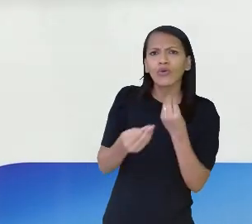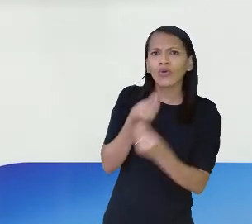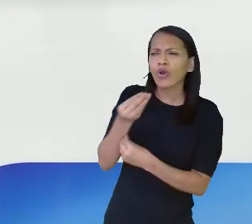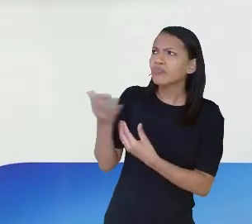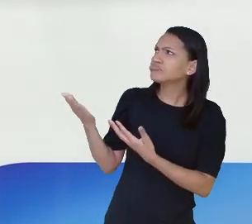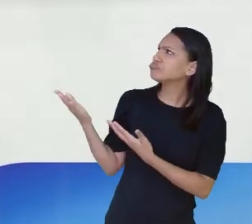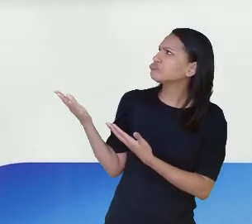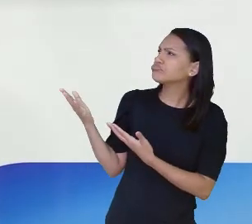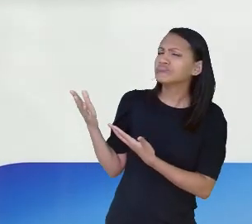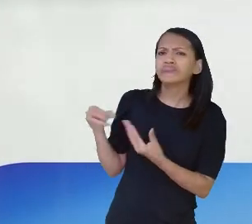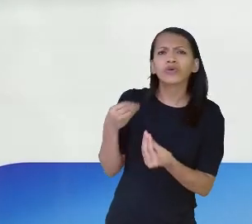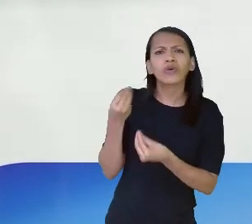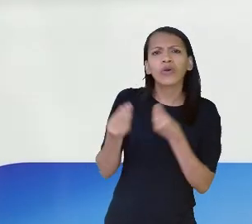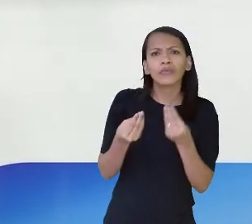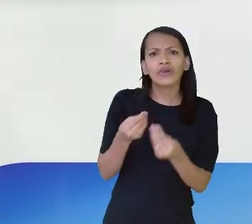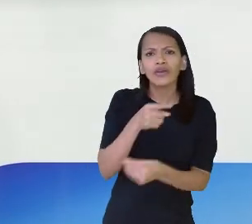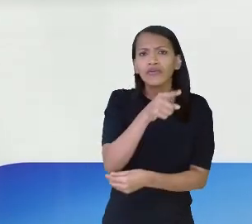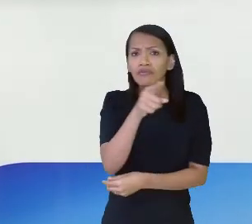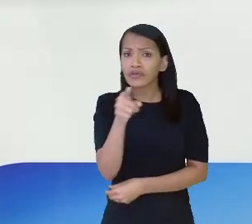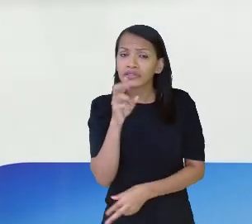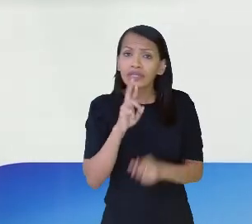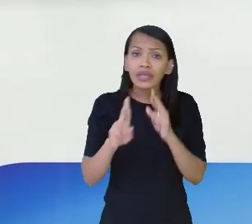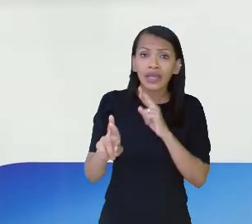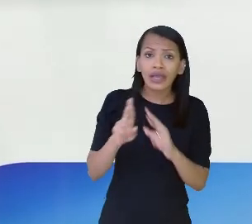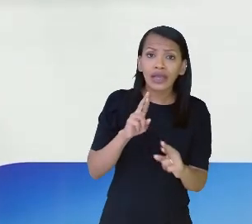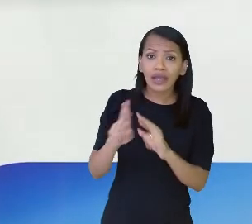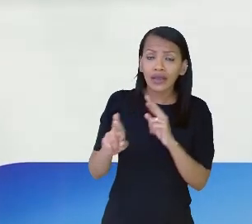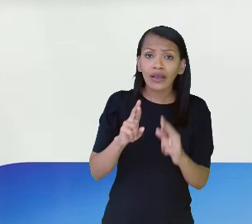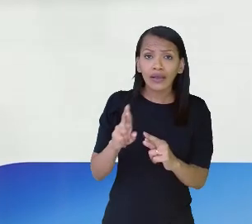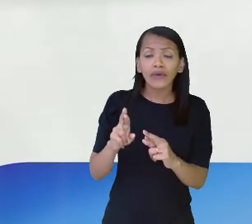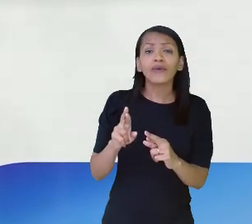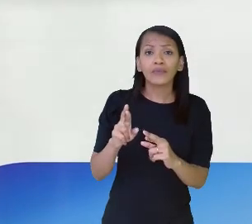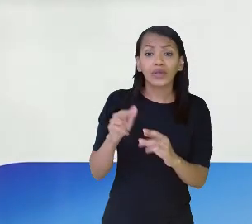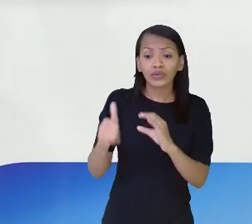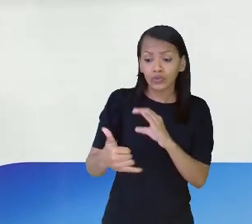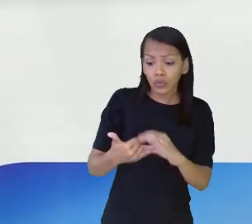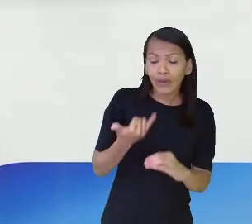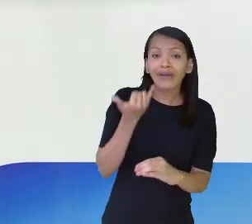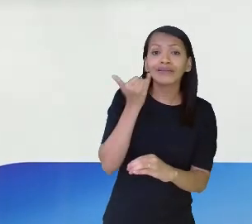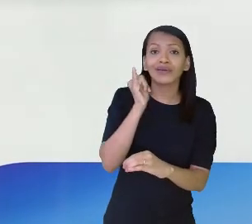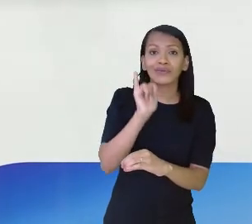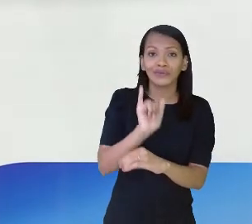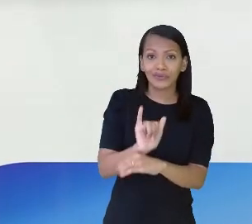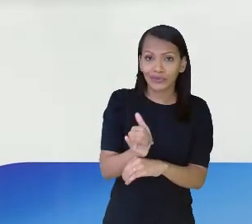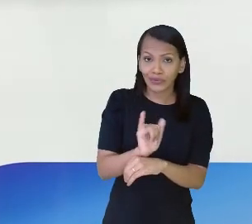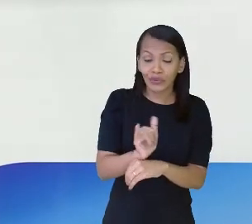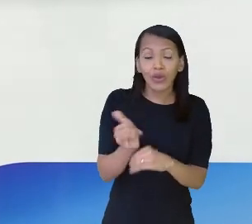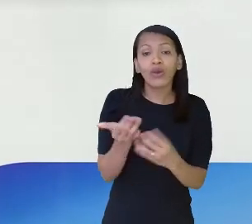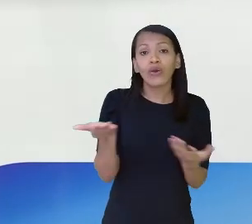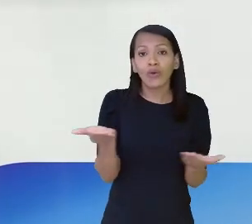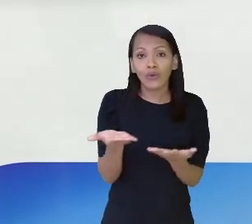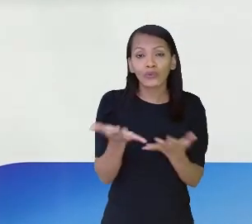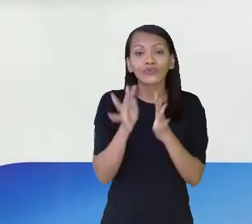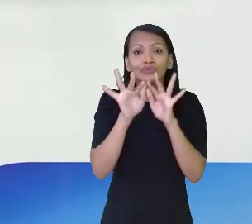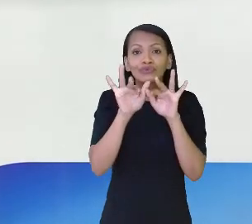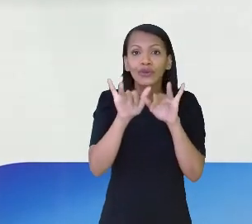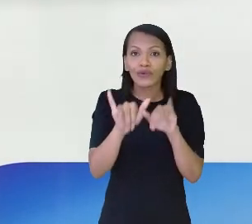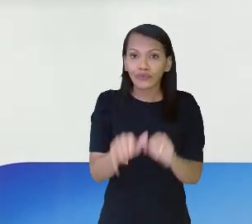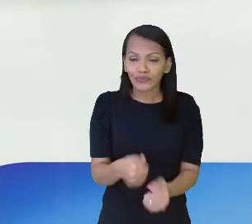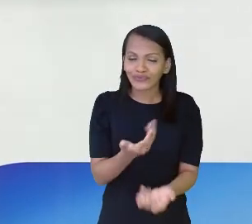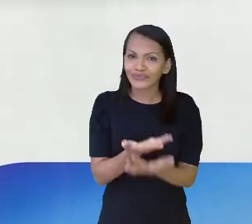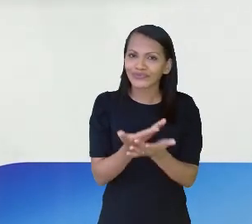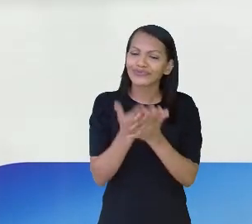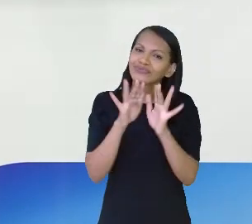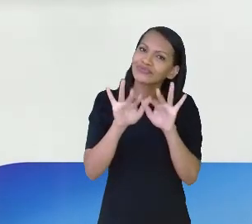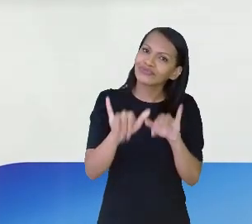Bom, isso eu vou deixar para você responder para mim no canal do YouTube, tá? Por hoje, a nossa aula chegou ao